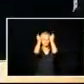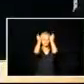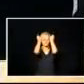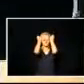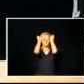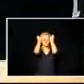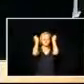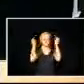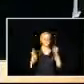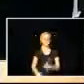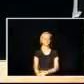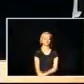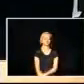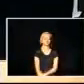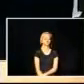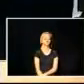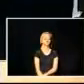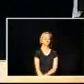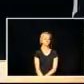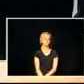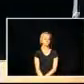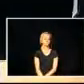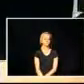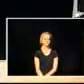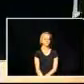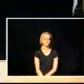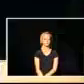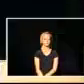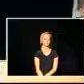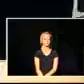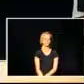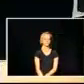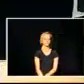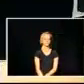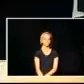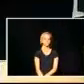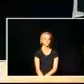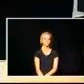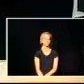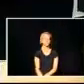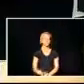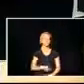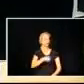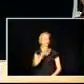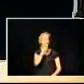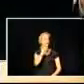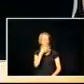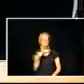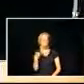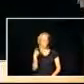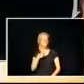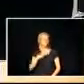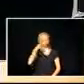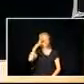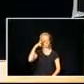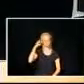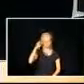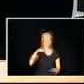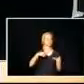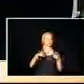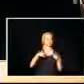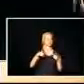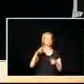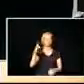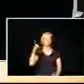deu parecer muito rápido nesse projeto. É bom a gente lembrar o trabalho dos vereadores, as comissões, senhores servidores